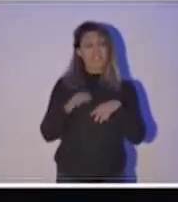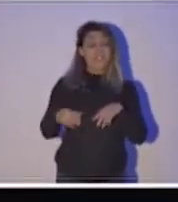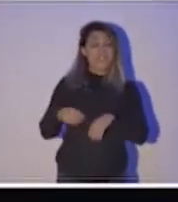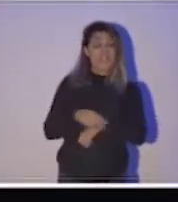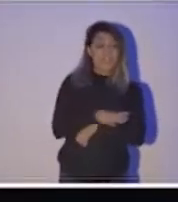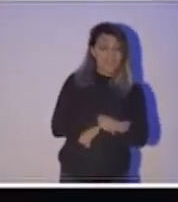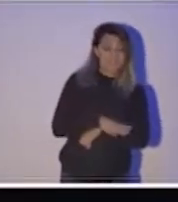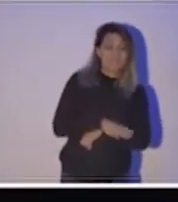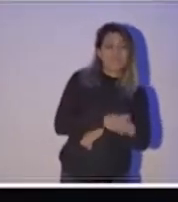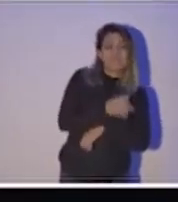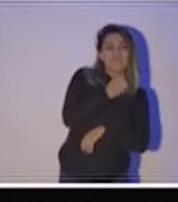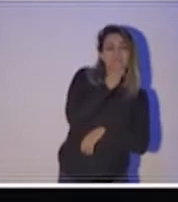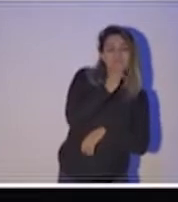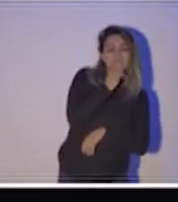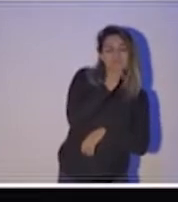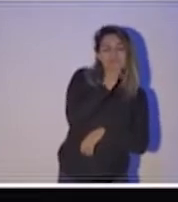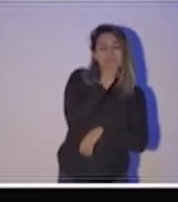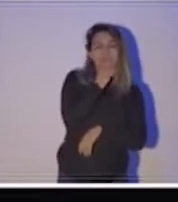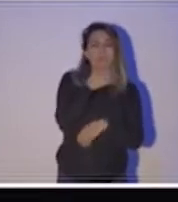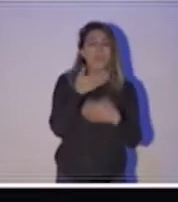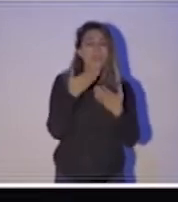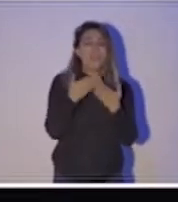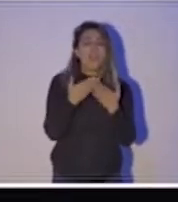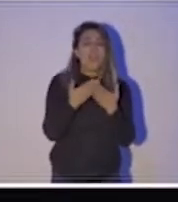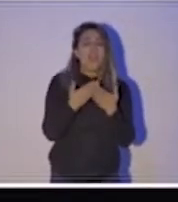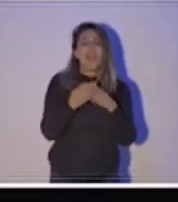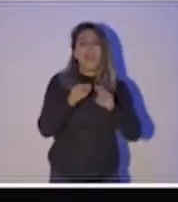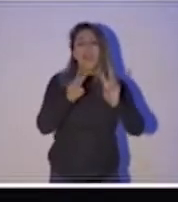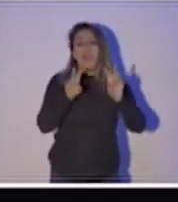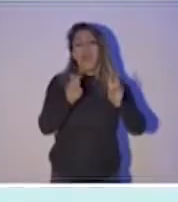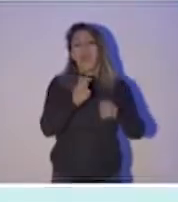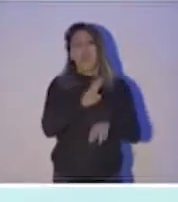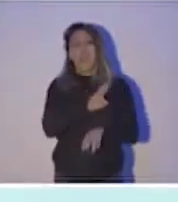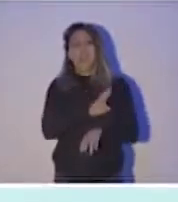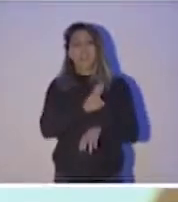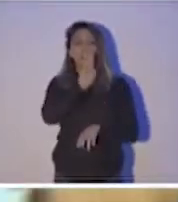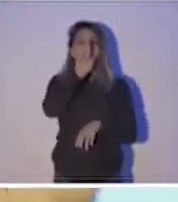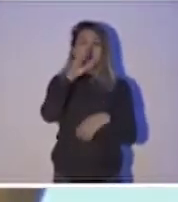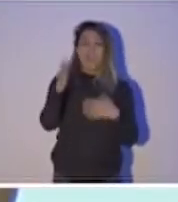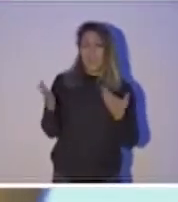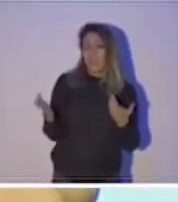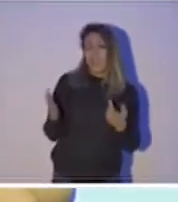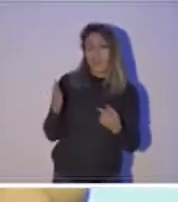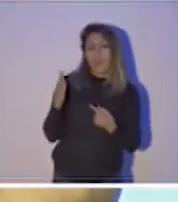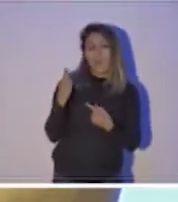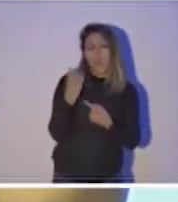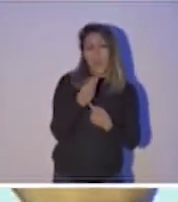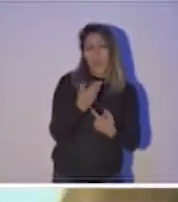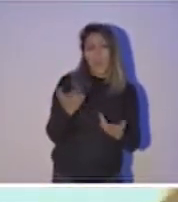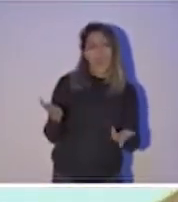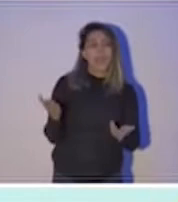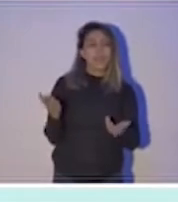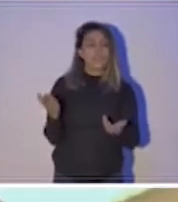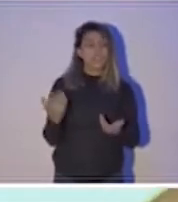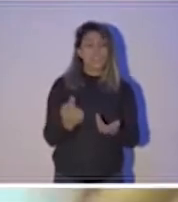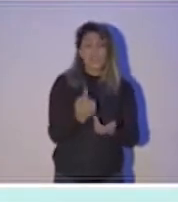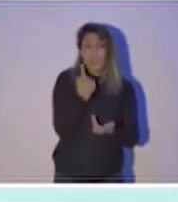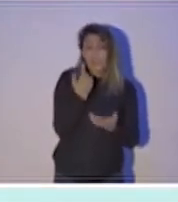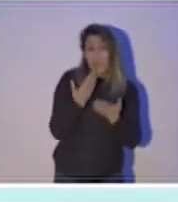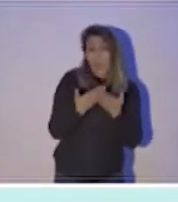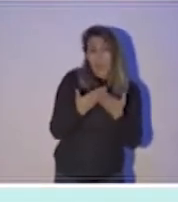exemplo, você vai pegar uma aula de religião ou de artes, que é uma aula por semana. Se ele